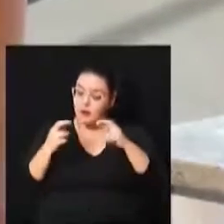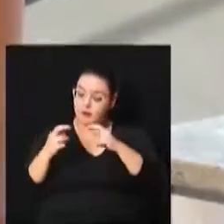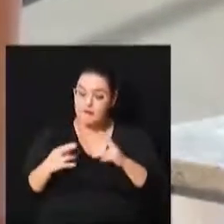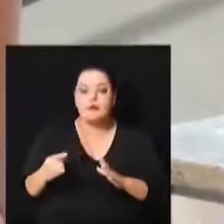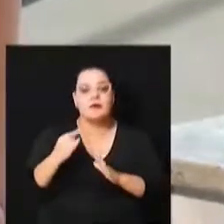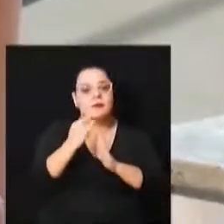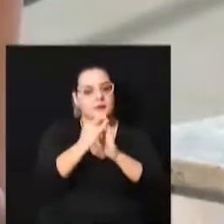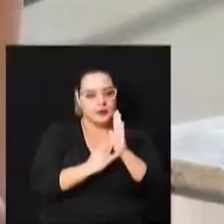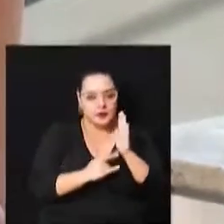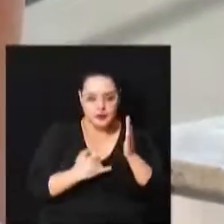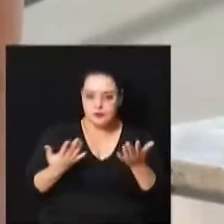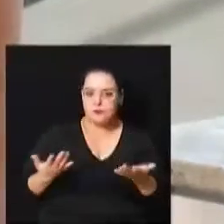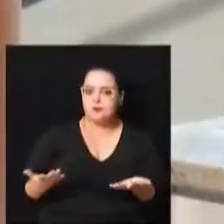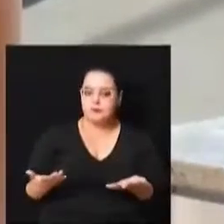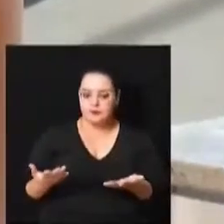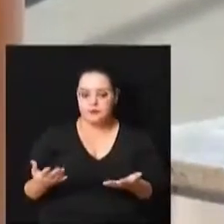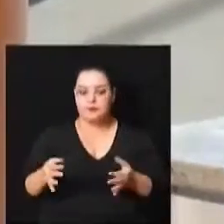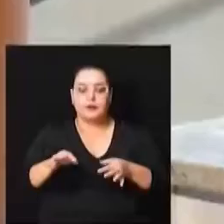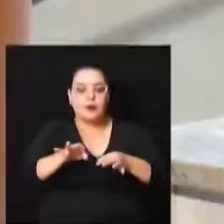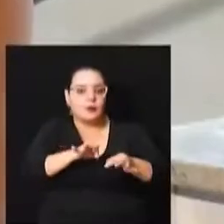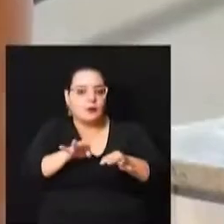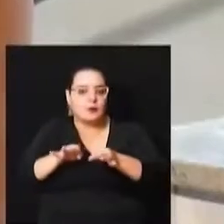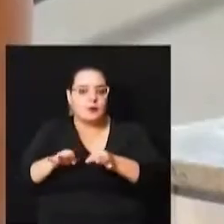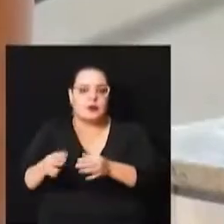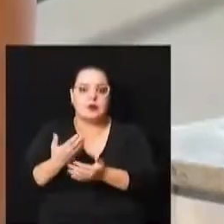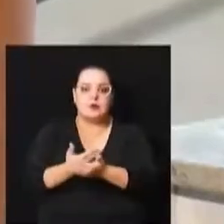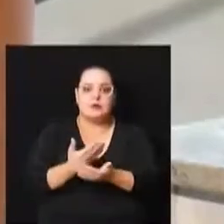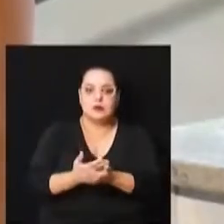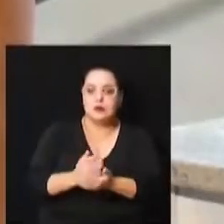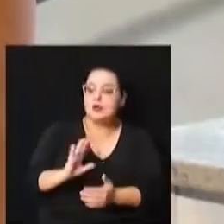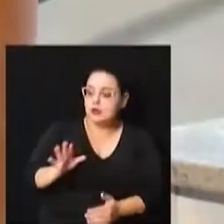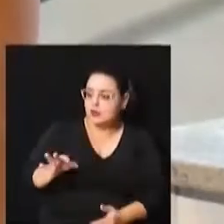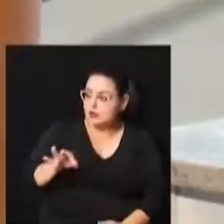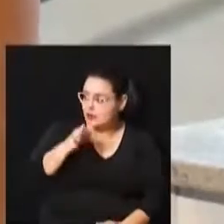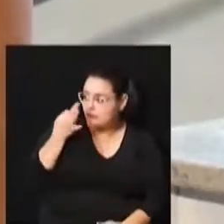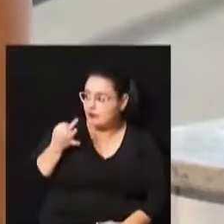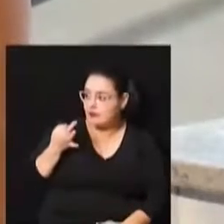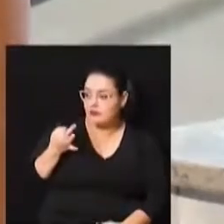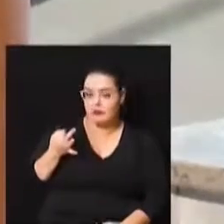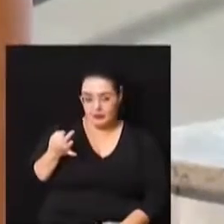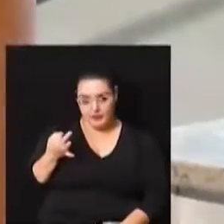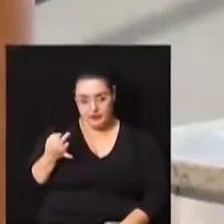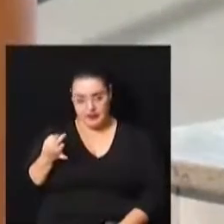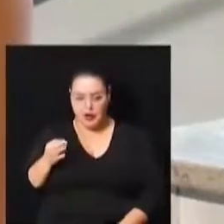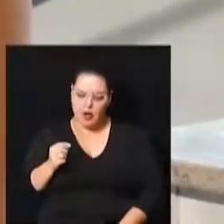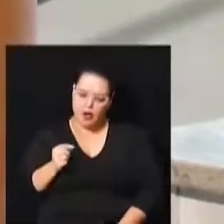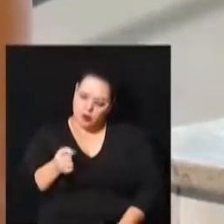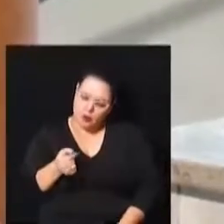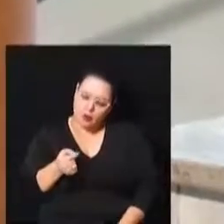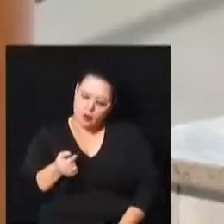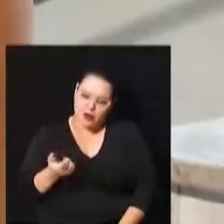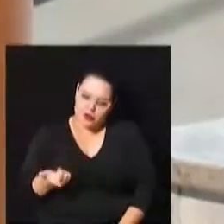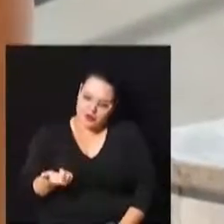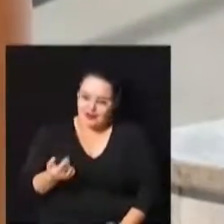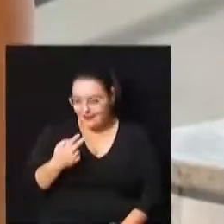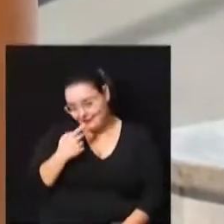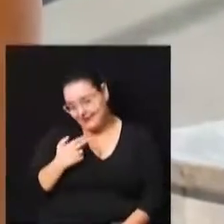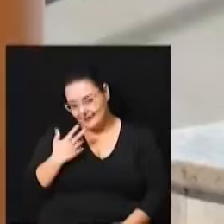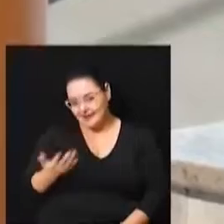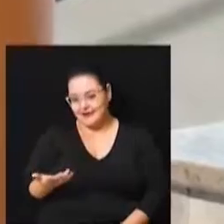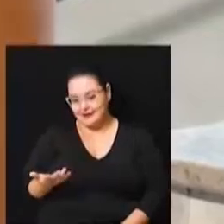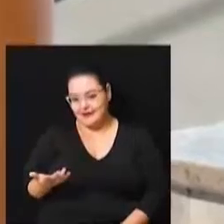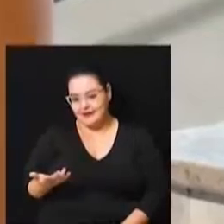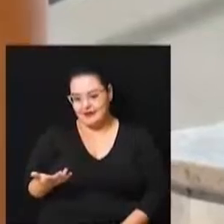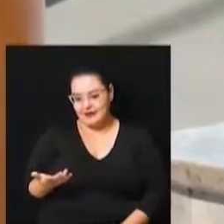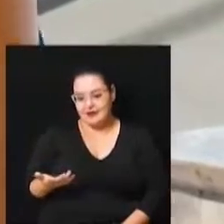meus documentos, ver um projeto de estudos. Você já fala francês fluente? Um pouquinho. A gente arranha um pouquinho,